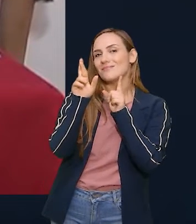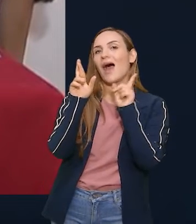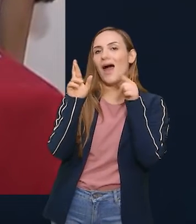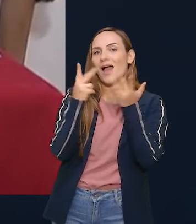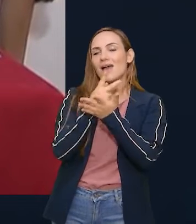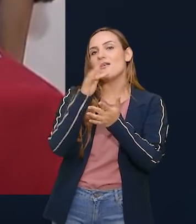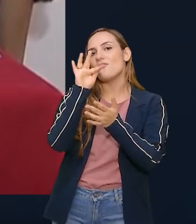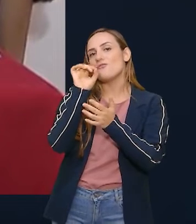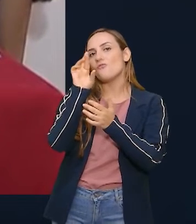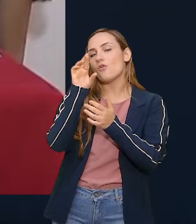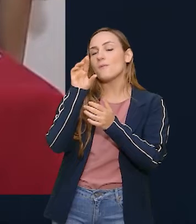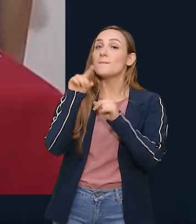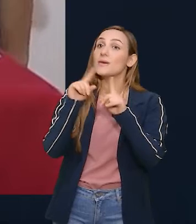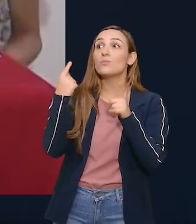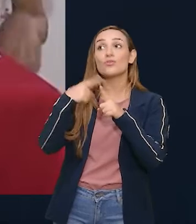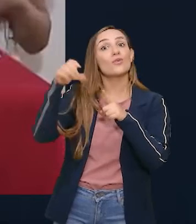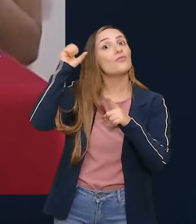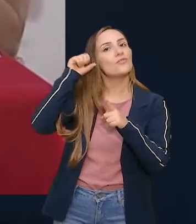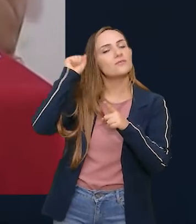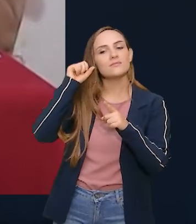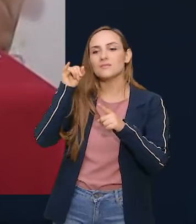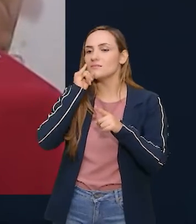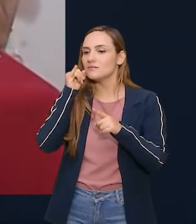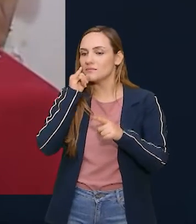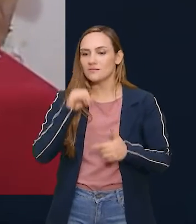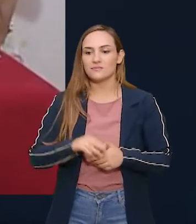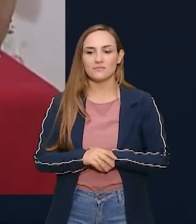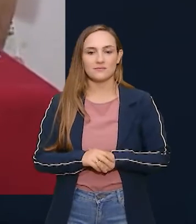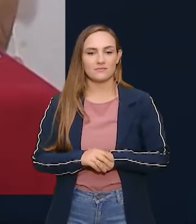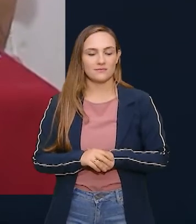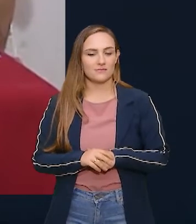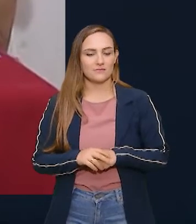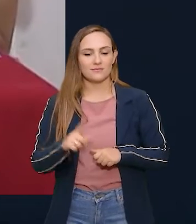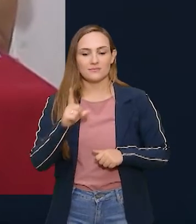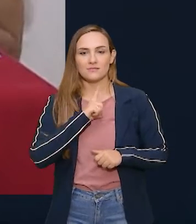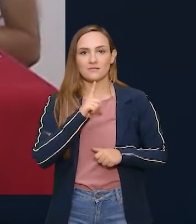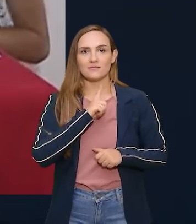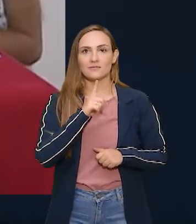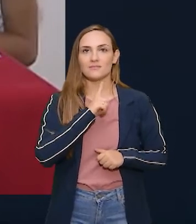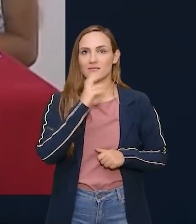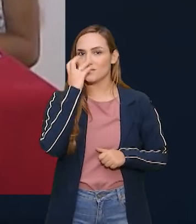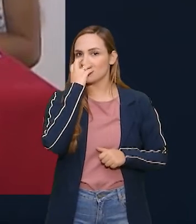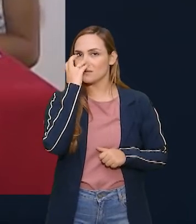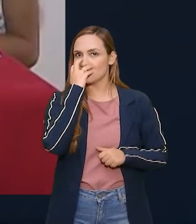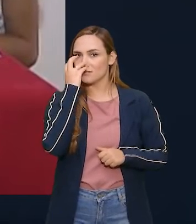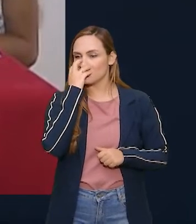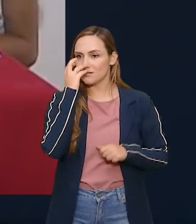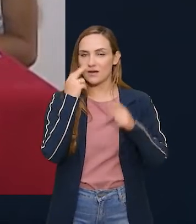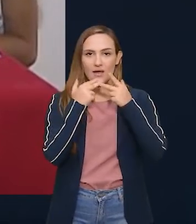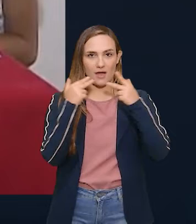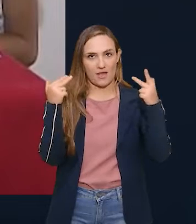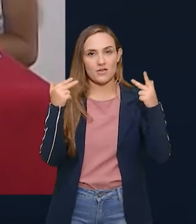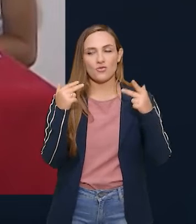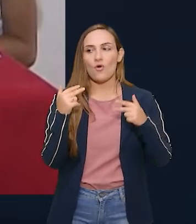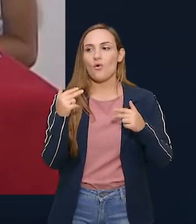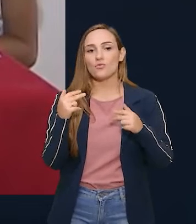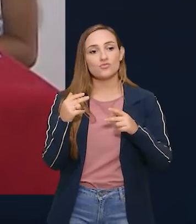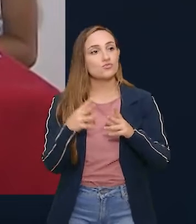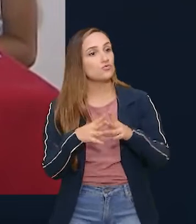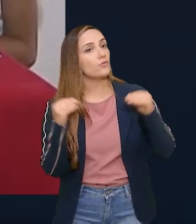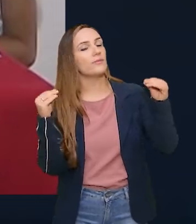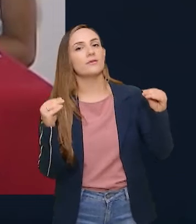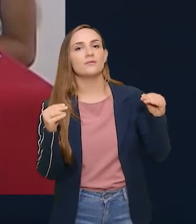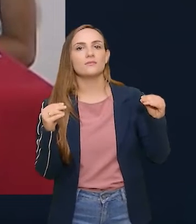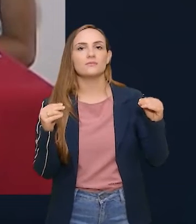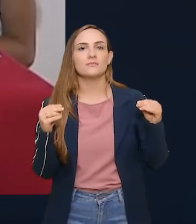Uma vez, quando ela adotou um cachorrinho, ela escreveu uma plaquinha Roebi do cachorro, porque o cachorro costumava